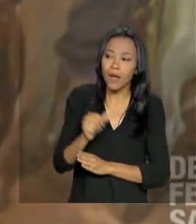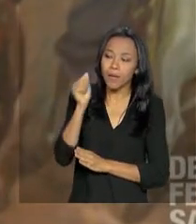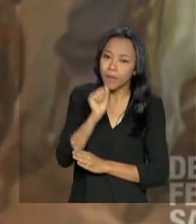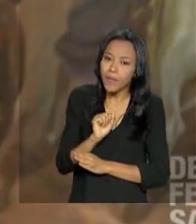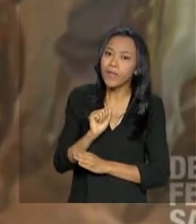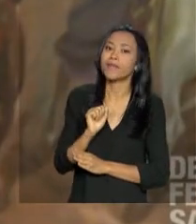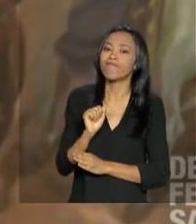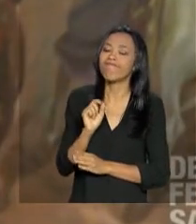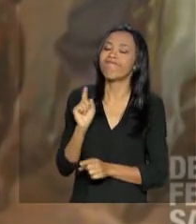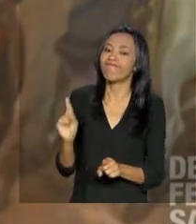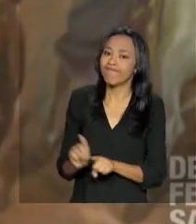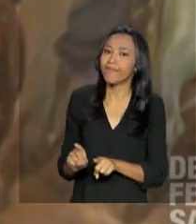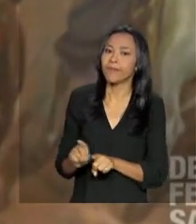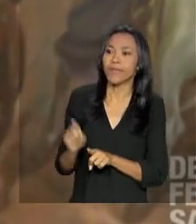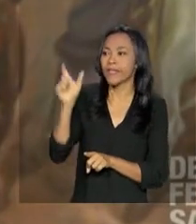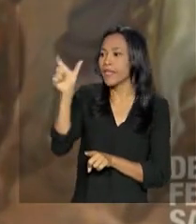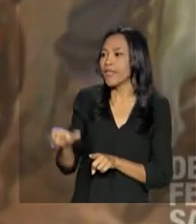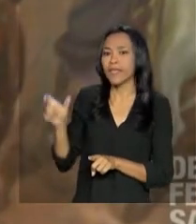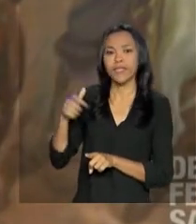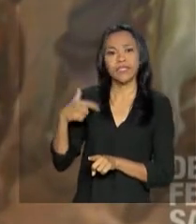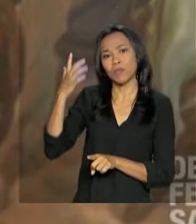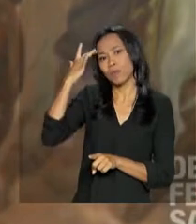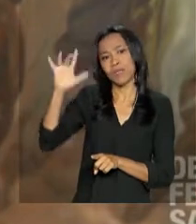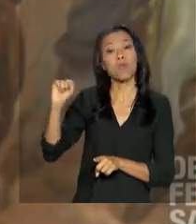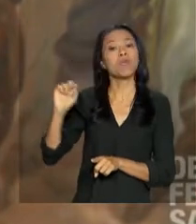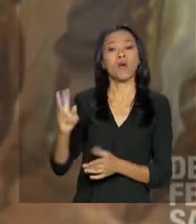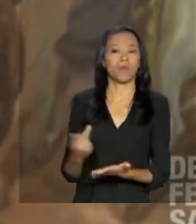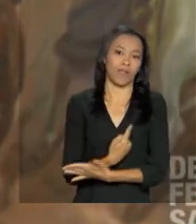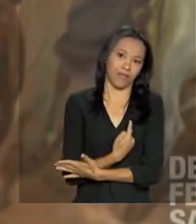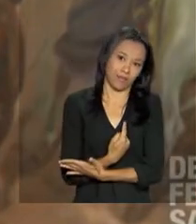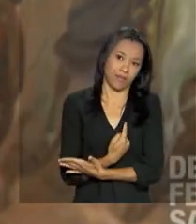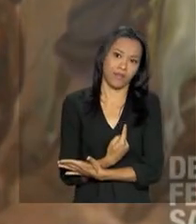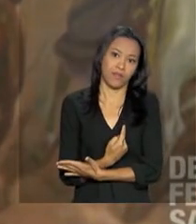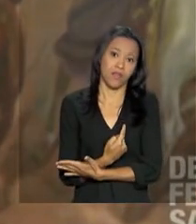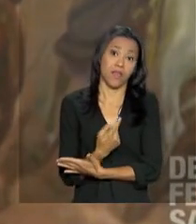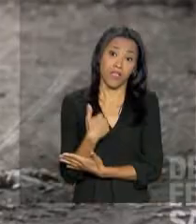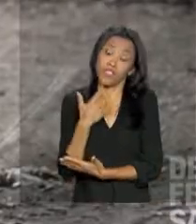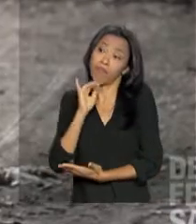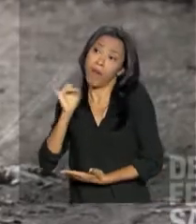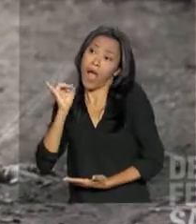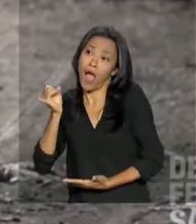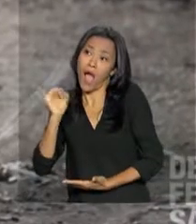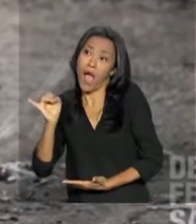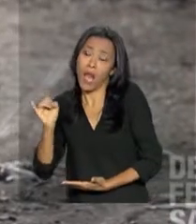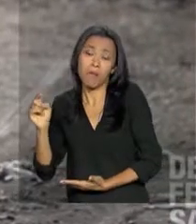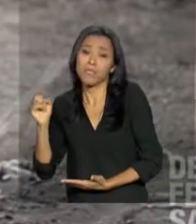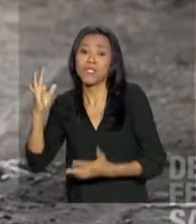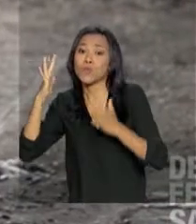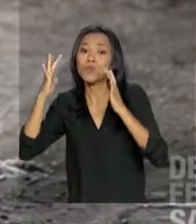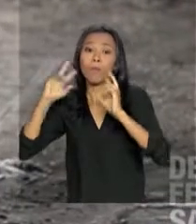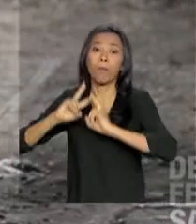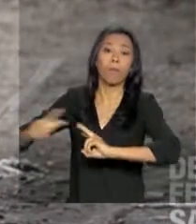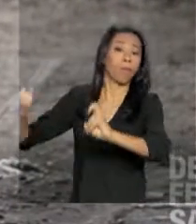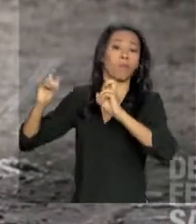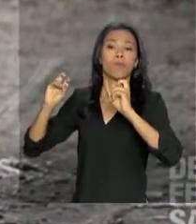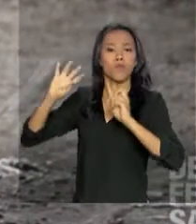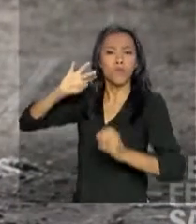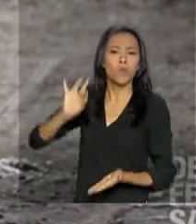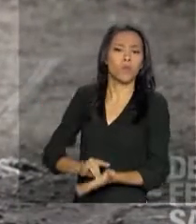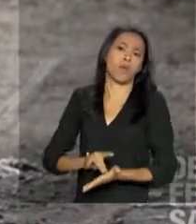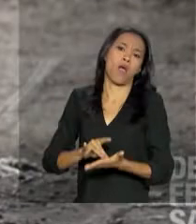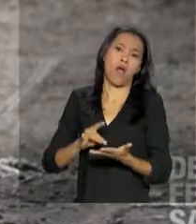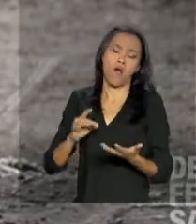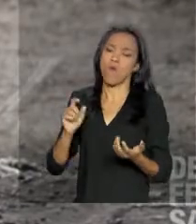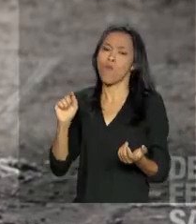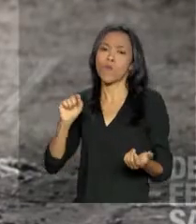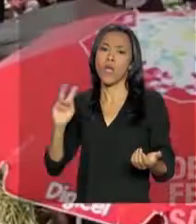porque também eles não têm noção do que a gente viu. A gente fala, só que eles não vão ter a noção do, realmente a realidade, o choque